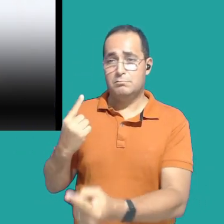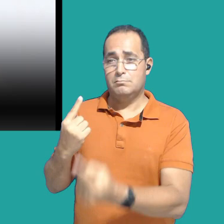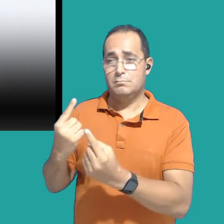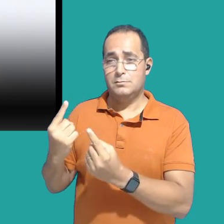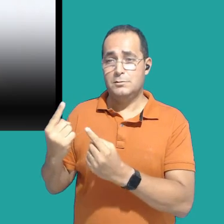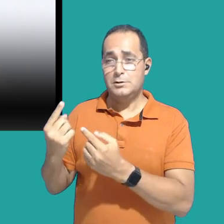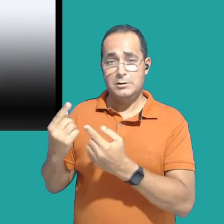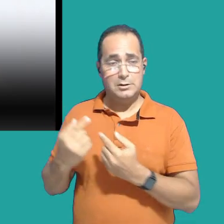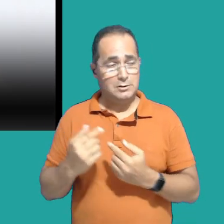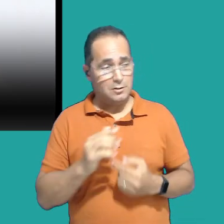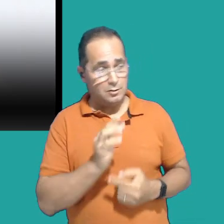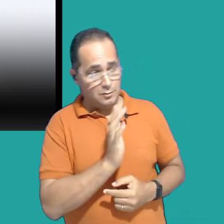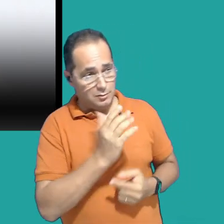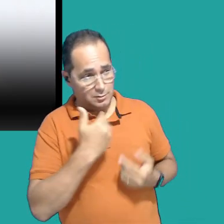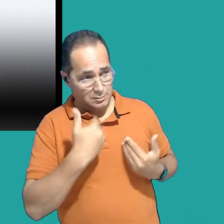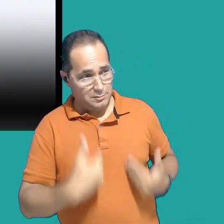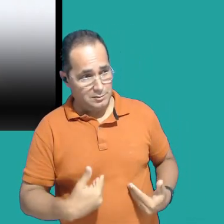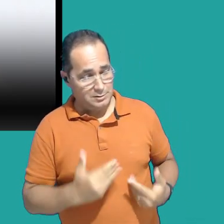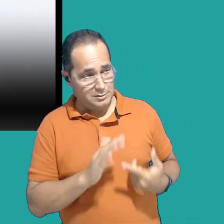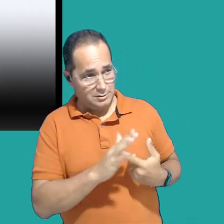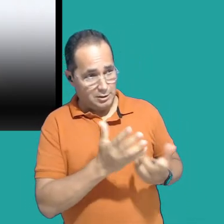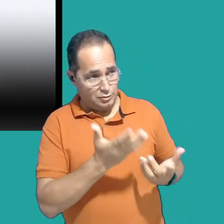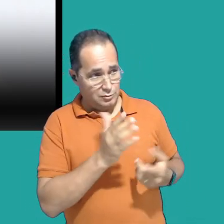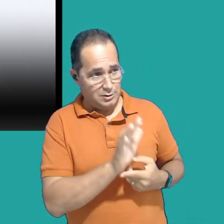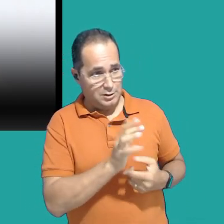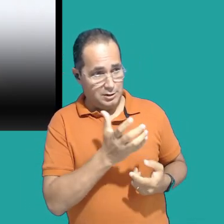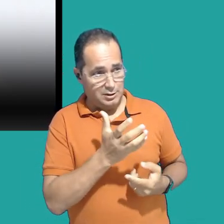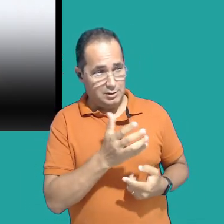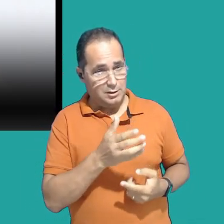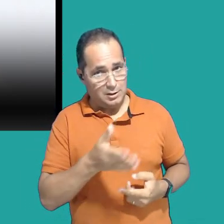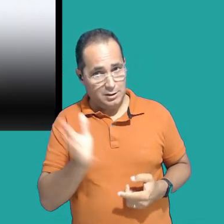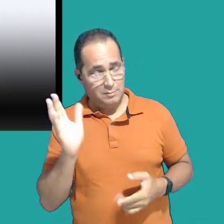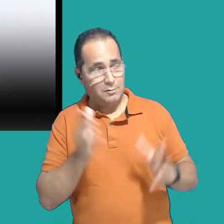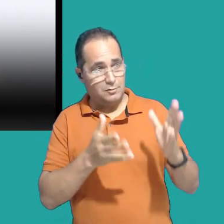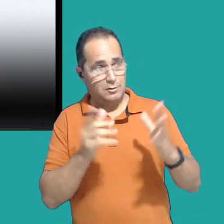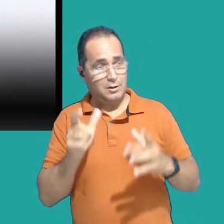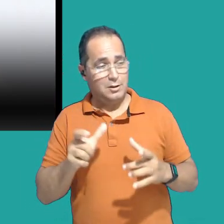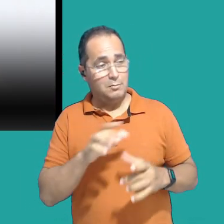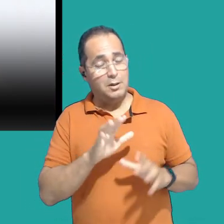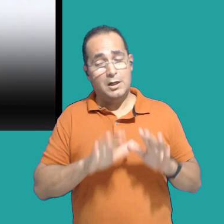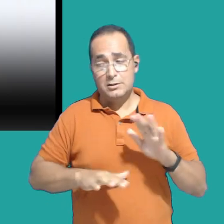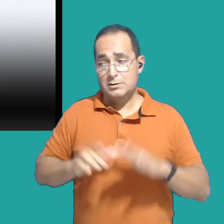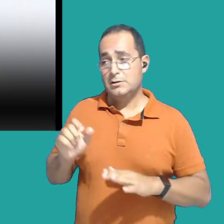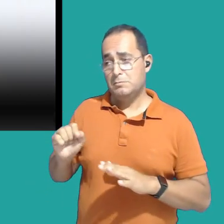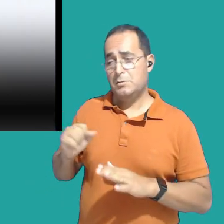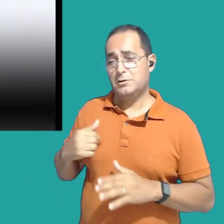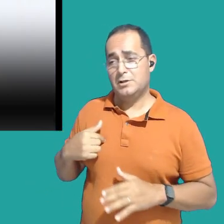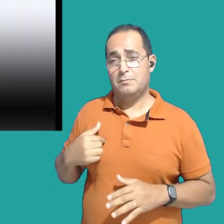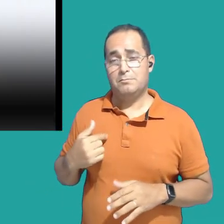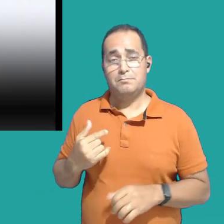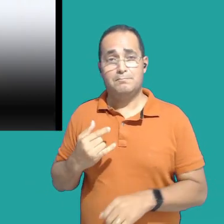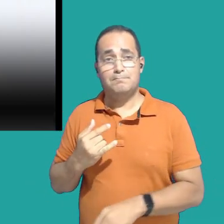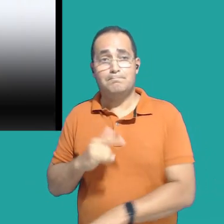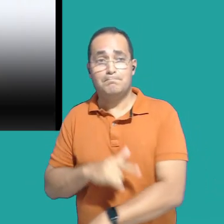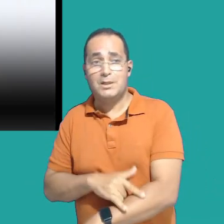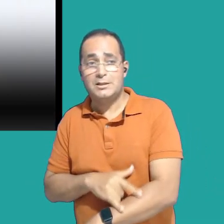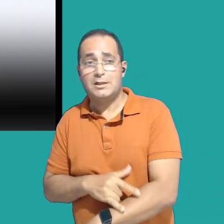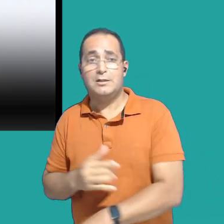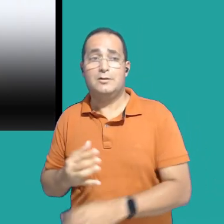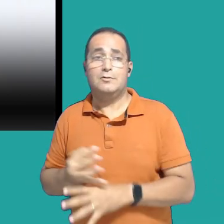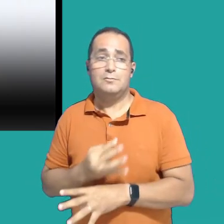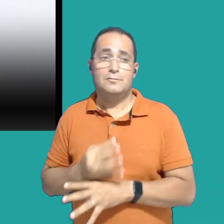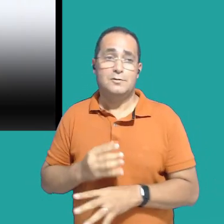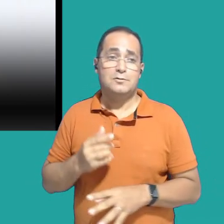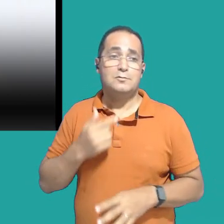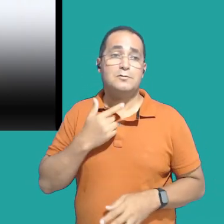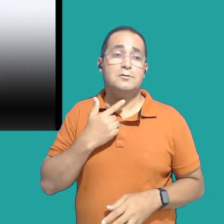chegue e se apresente, precisa de ajuda, quer ir para algum lugar, tal. Porque às vezes eu posso estar apertado, eu posso estar precisando de